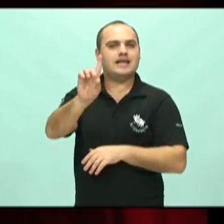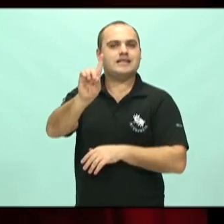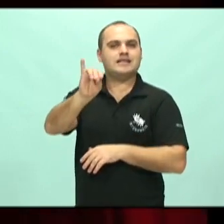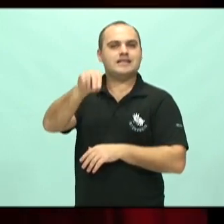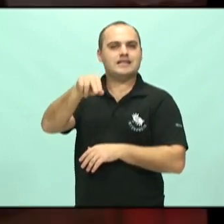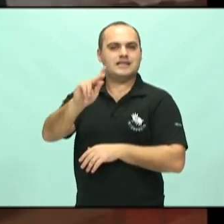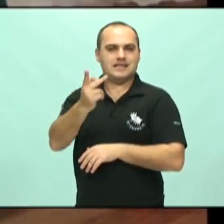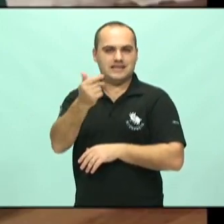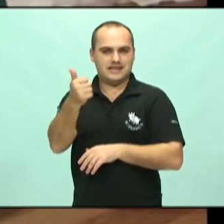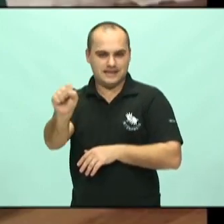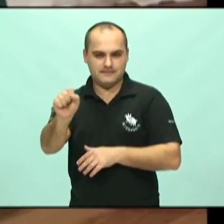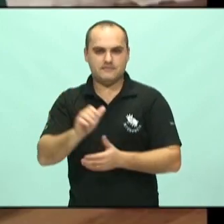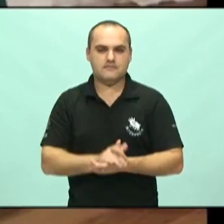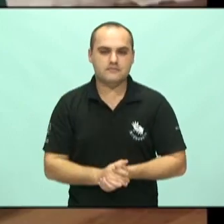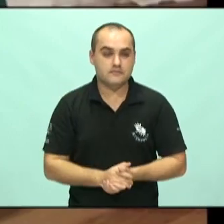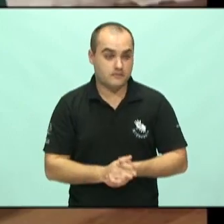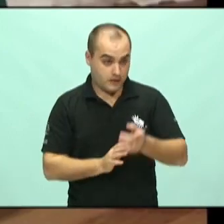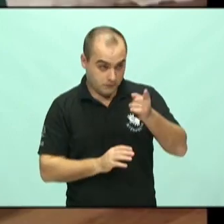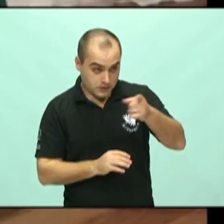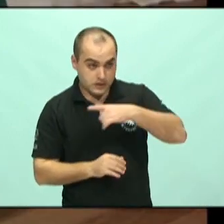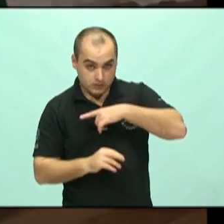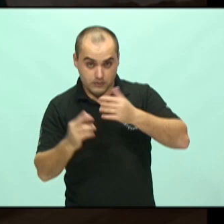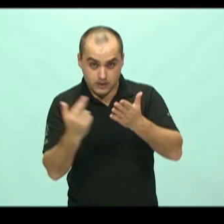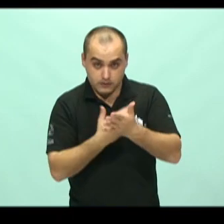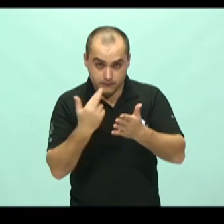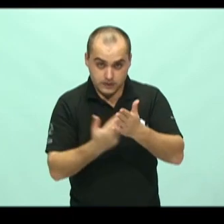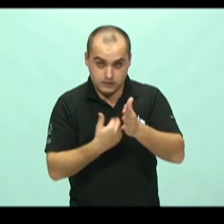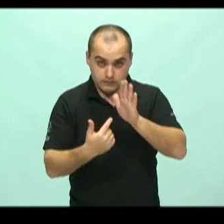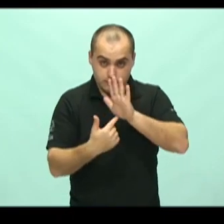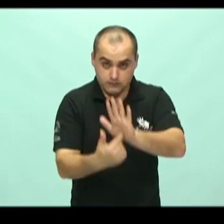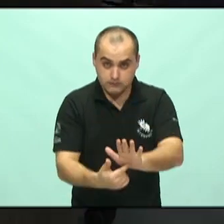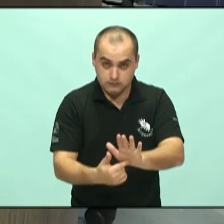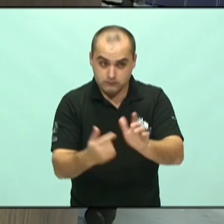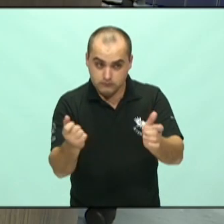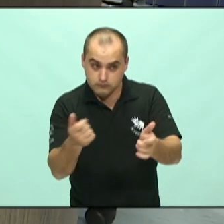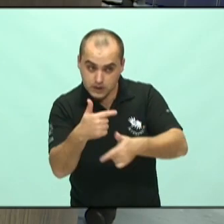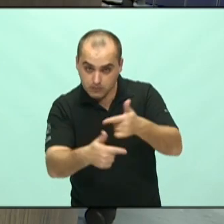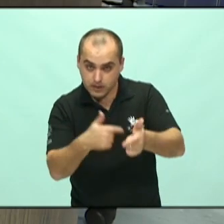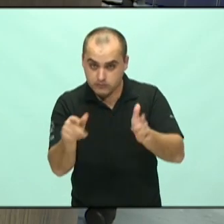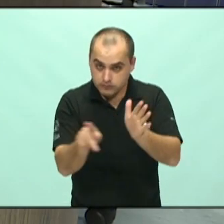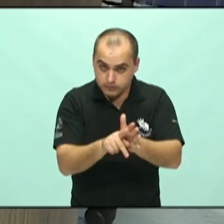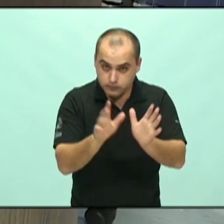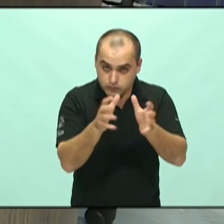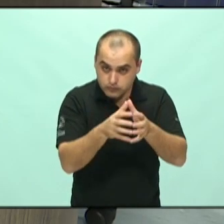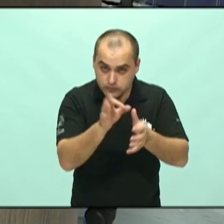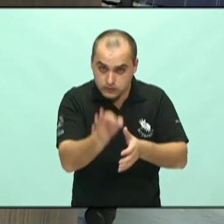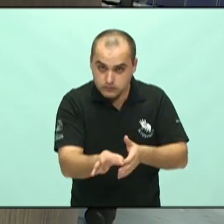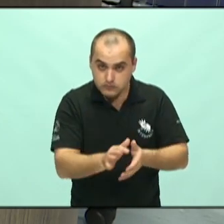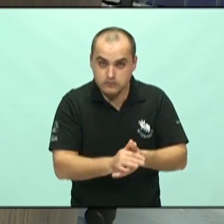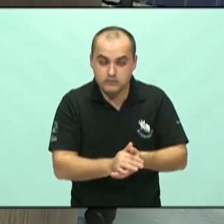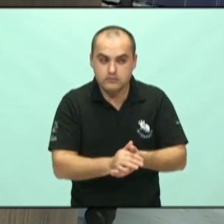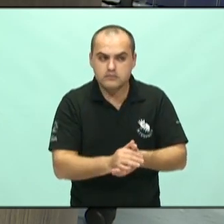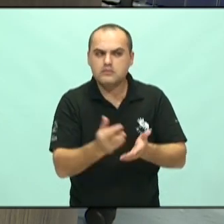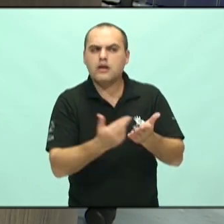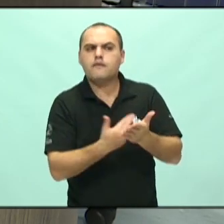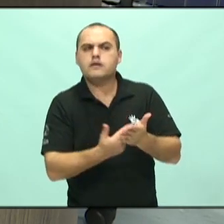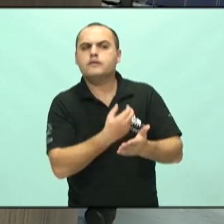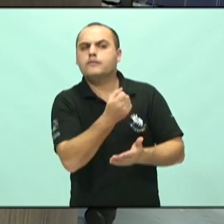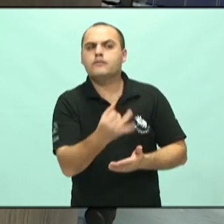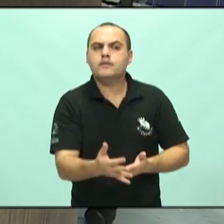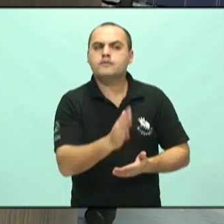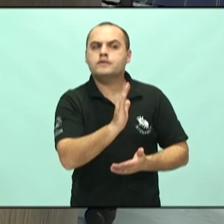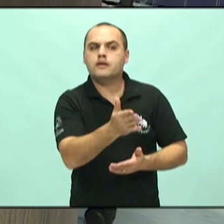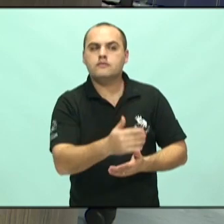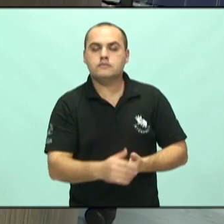publicação sobre teatro, sobre a produção de vocês, é isso? Sim. E em qual edição já está? Quinta. Quinta edição? Quinta